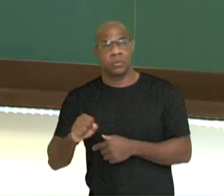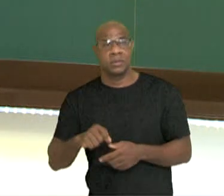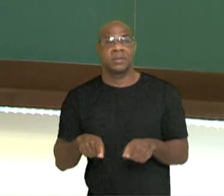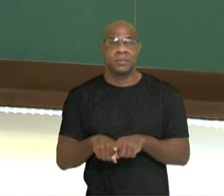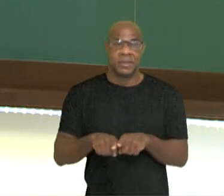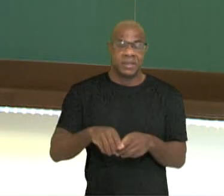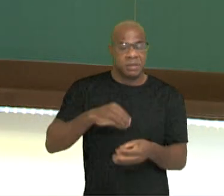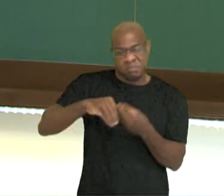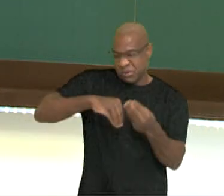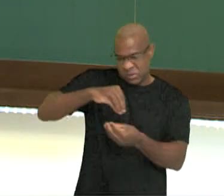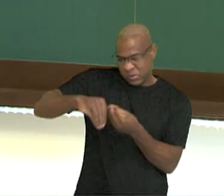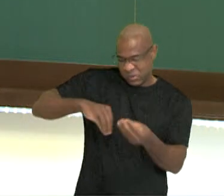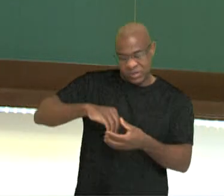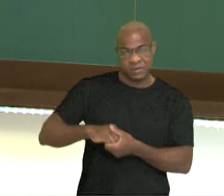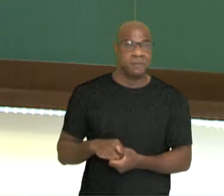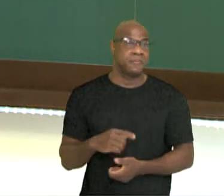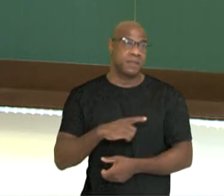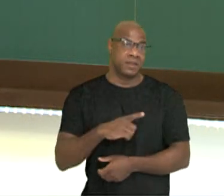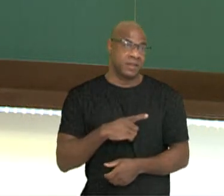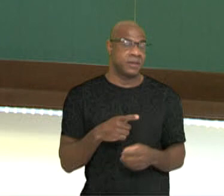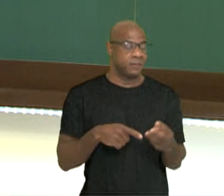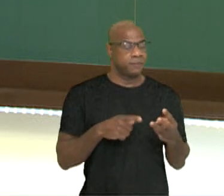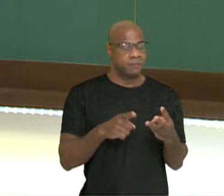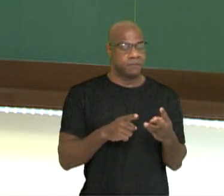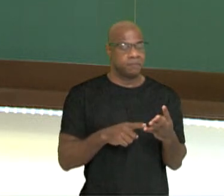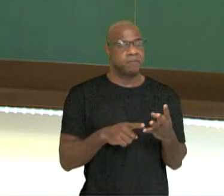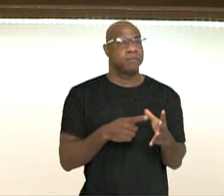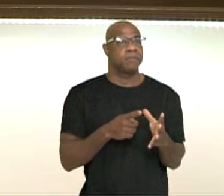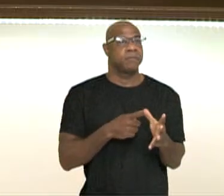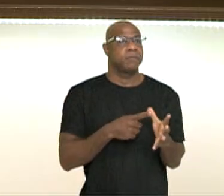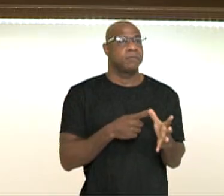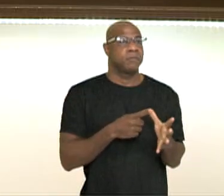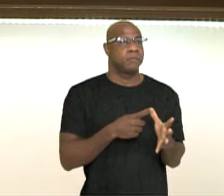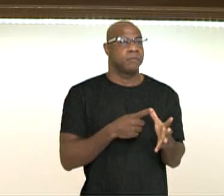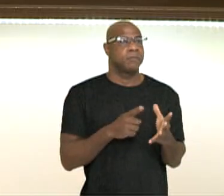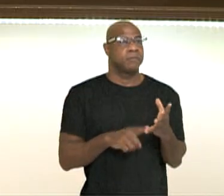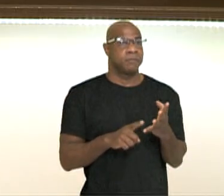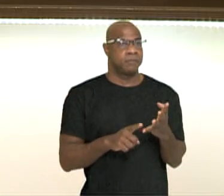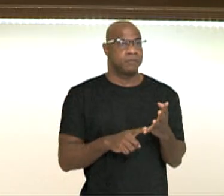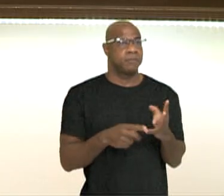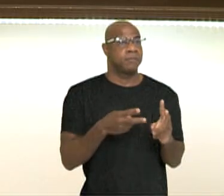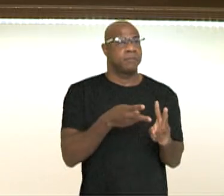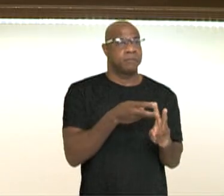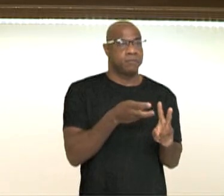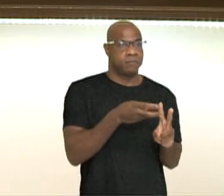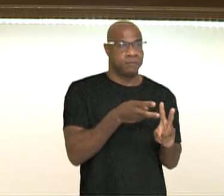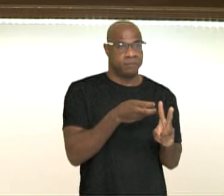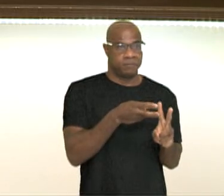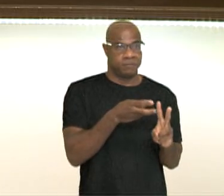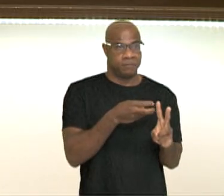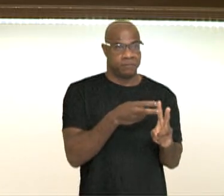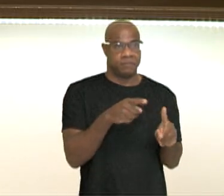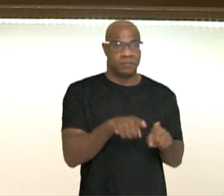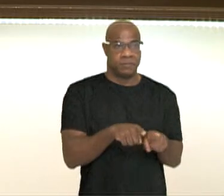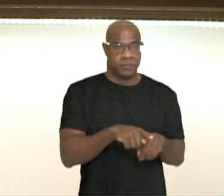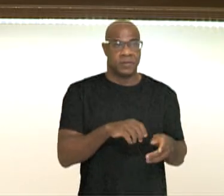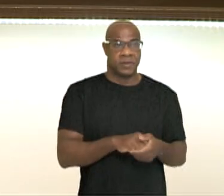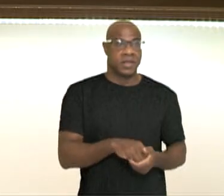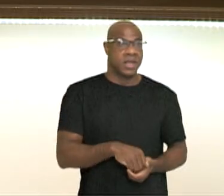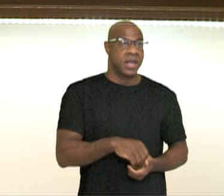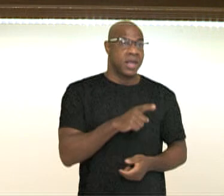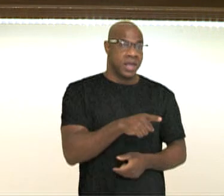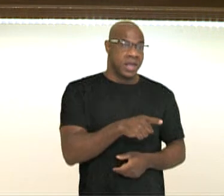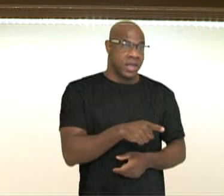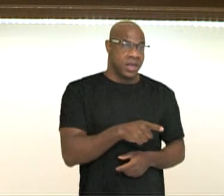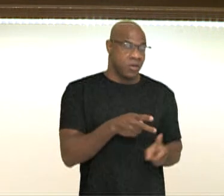E vamos ter também os indígenas, que eram as populações originárias que então foram realocadas para trabalharem nas minas. Eles